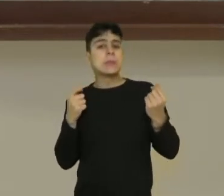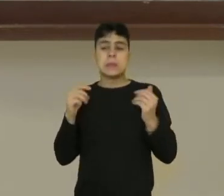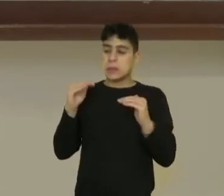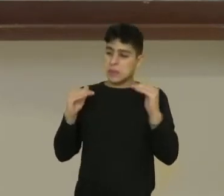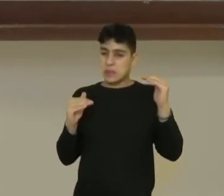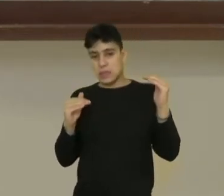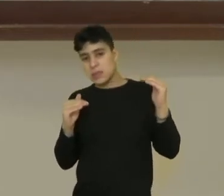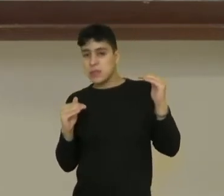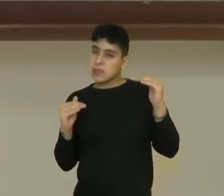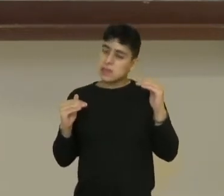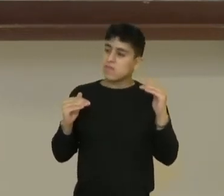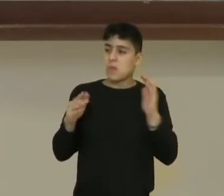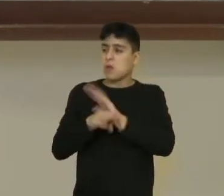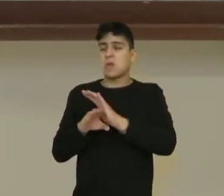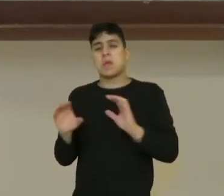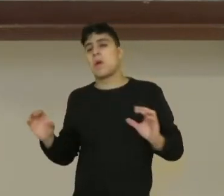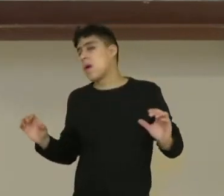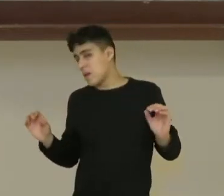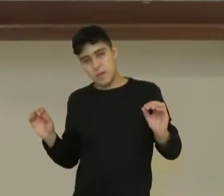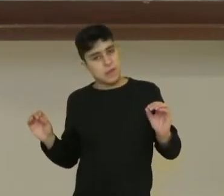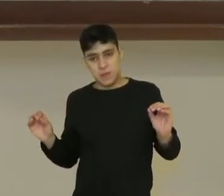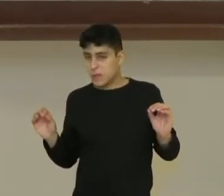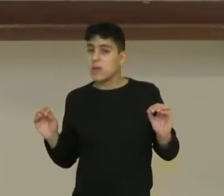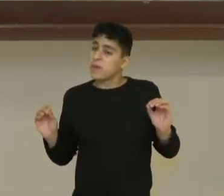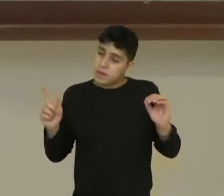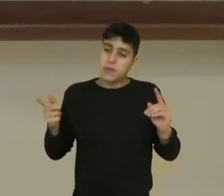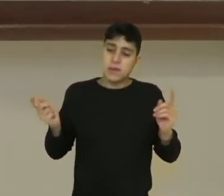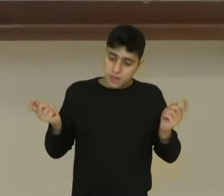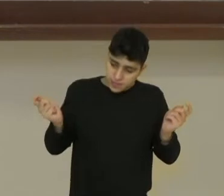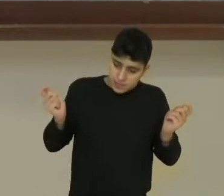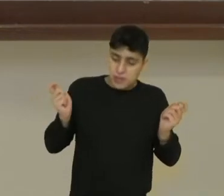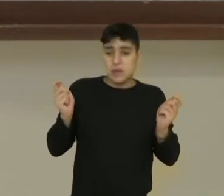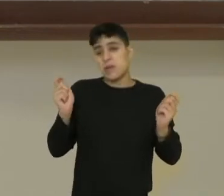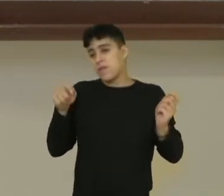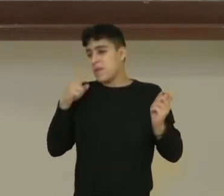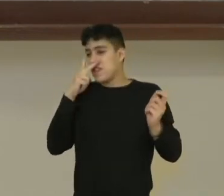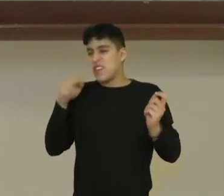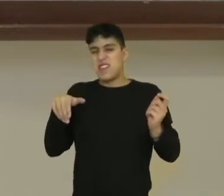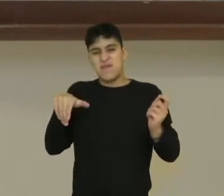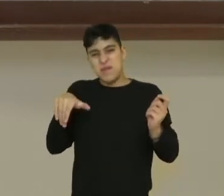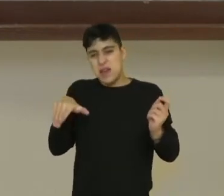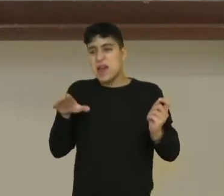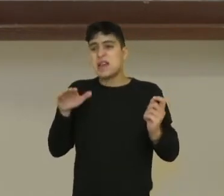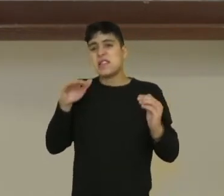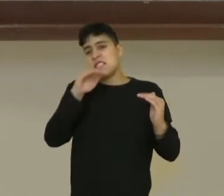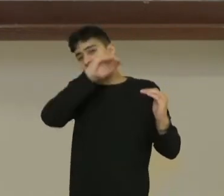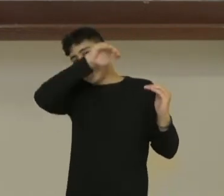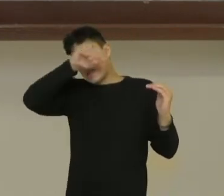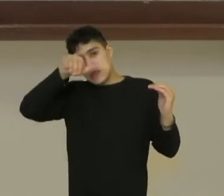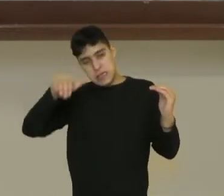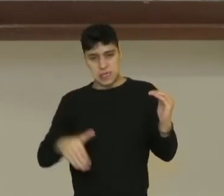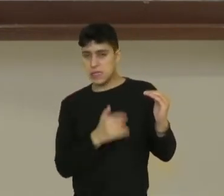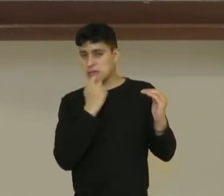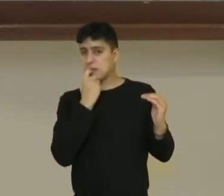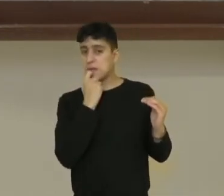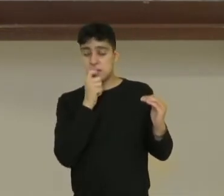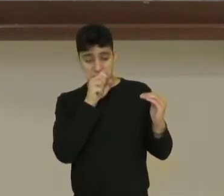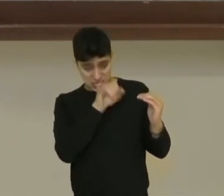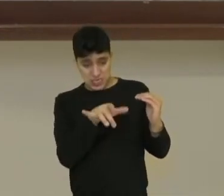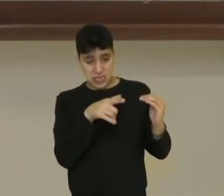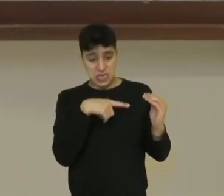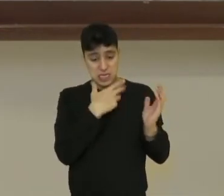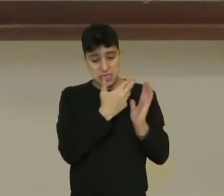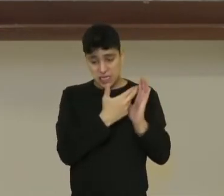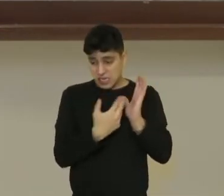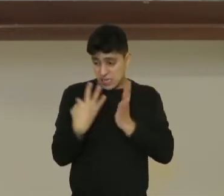isso não melhora aquele que é menos equilibrado. Isso até potencializa um rebaixamento maior. Então quando você estabelece